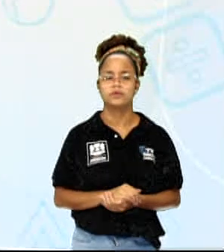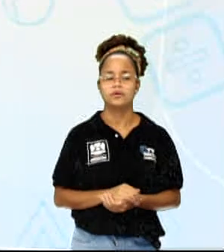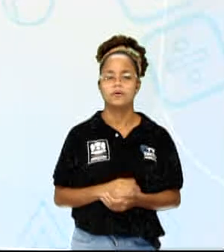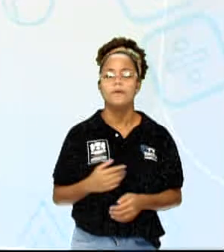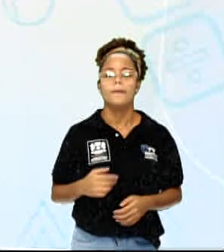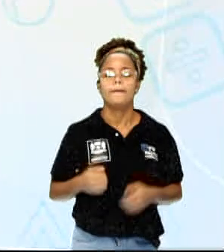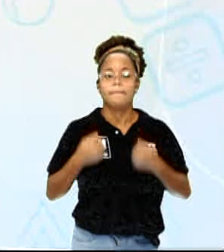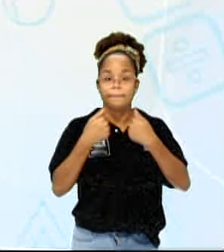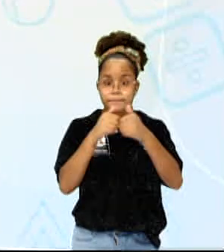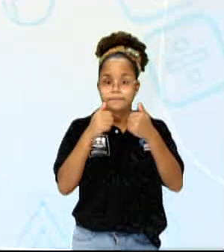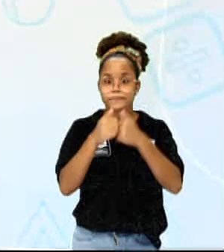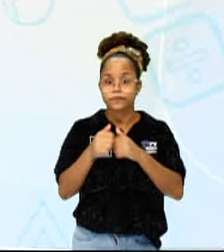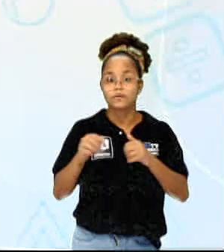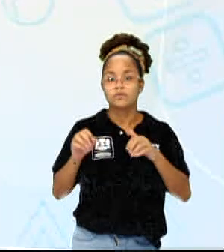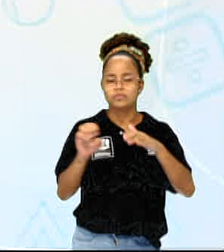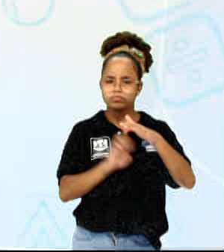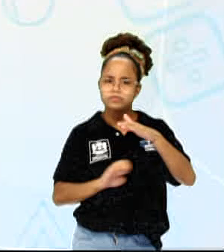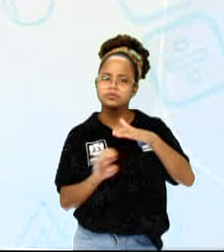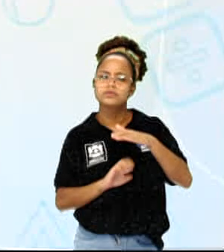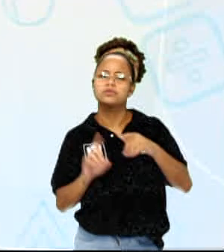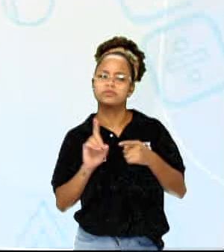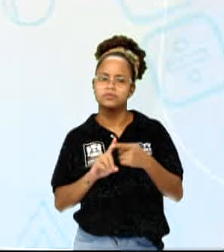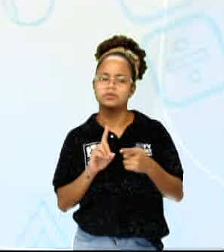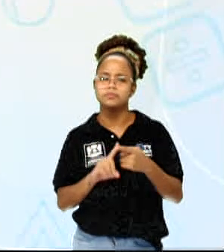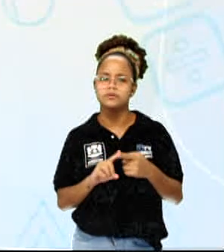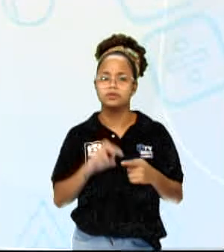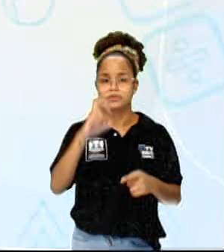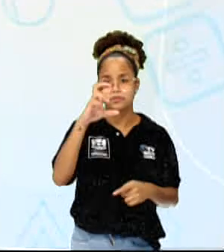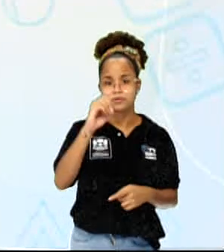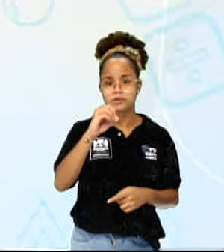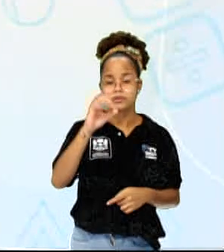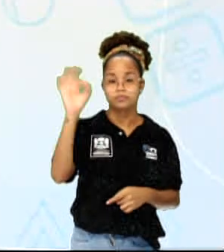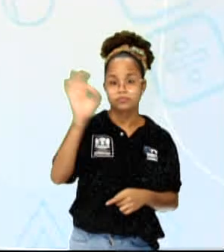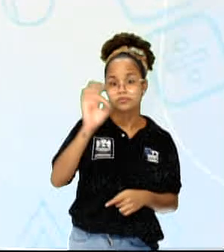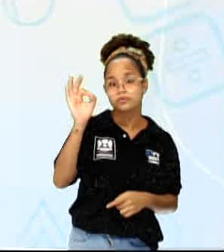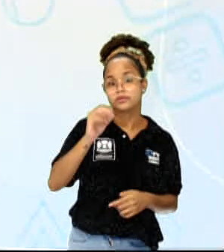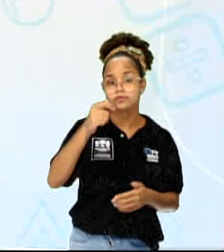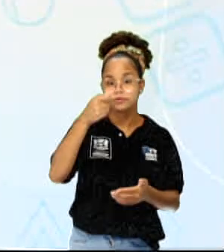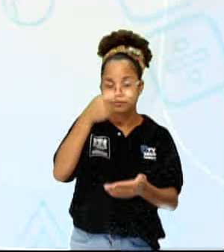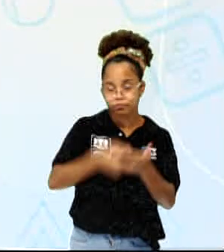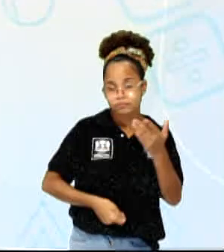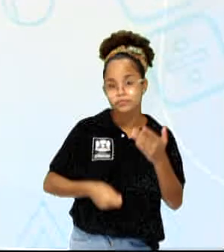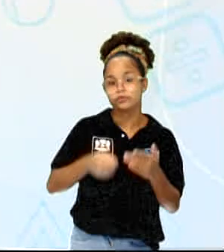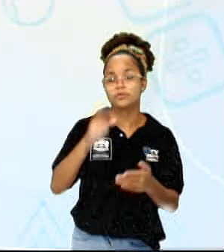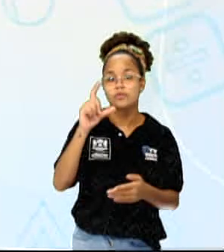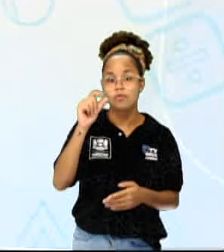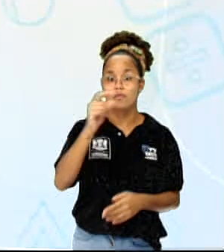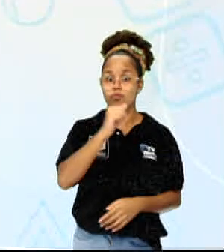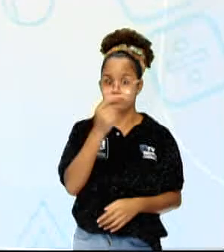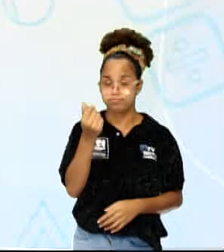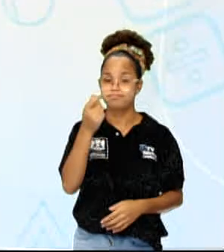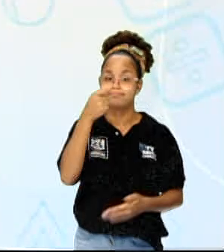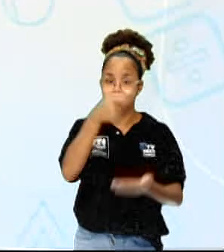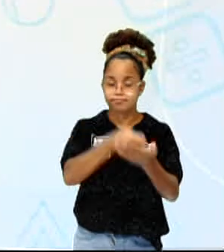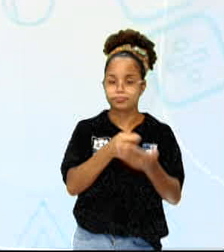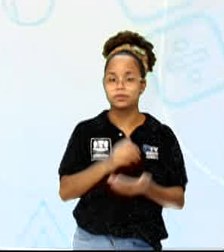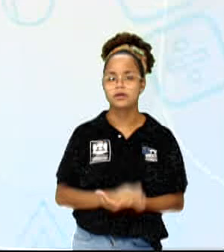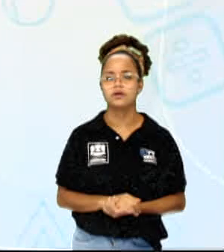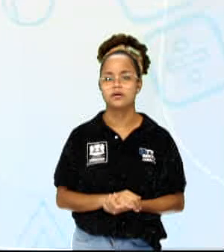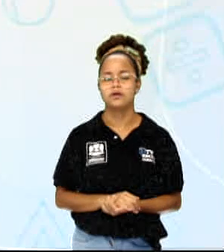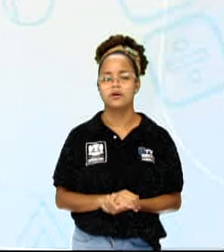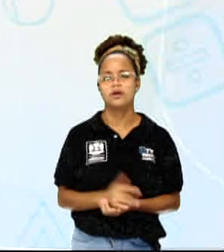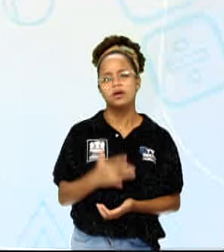interestaduais e 50% de desconto no valor da passagem. Por fim, a gente fala da saúde. do